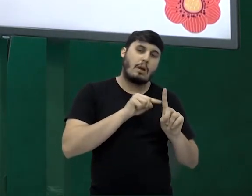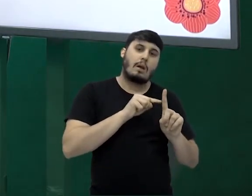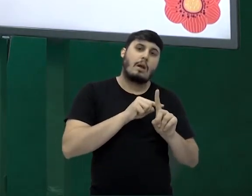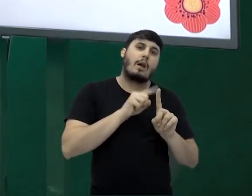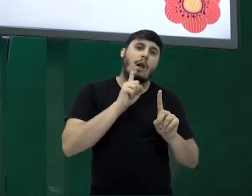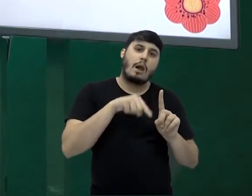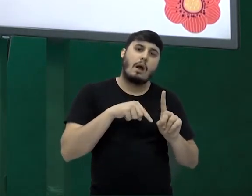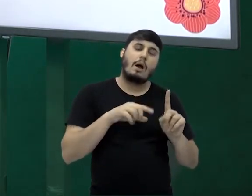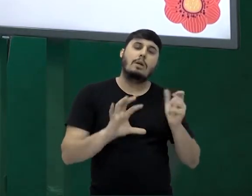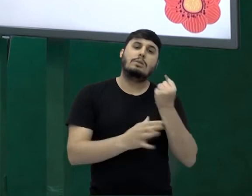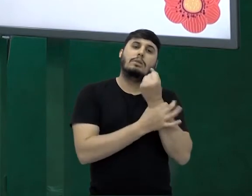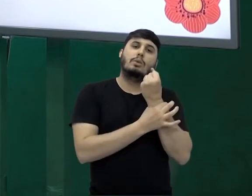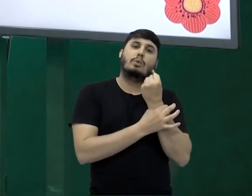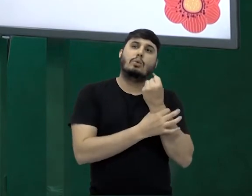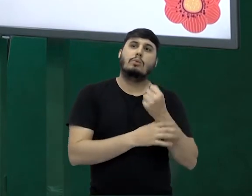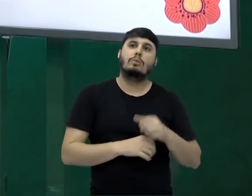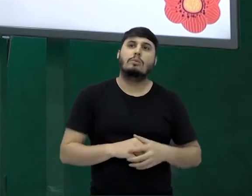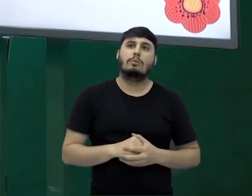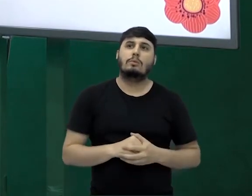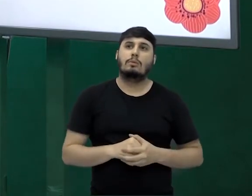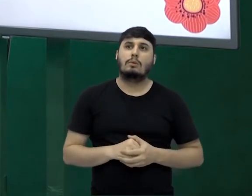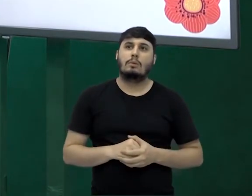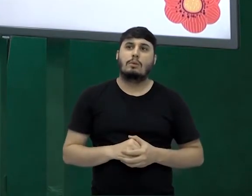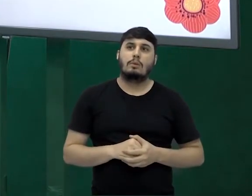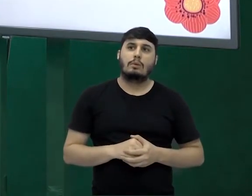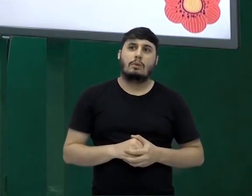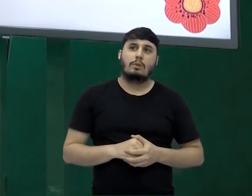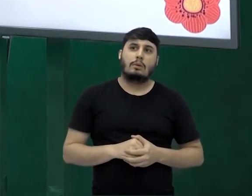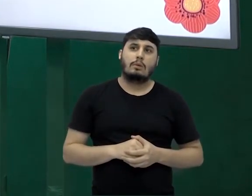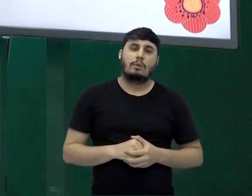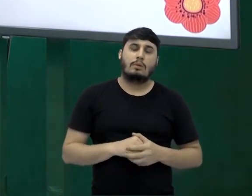tem as sépalas,